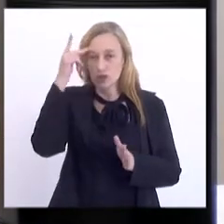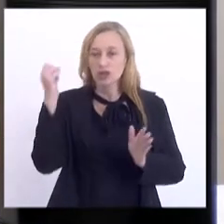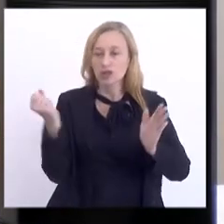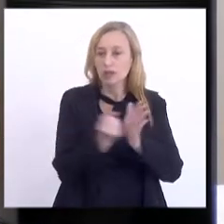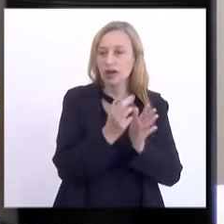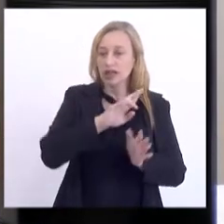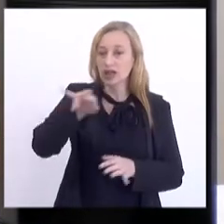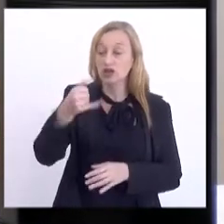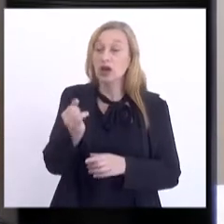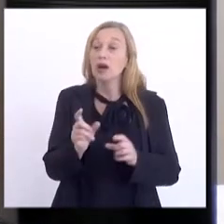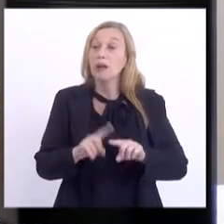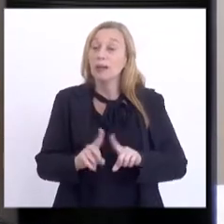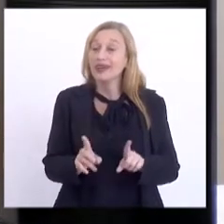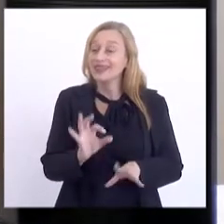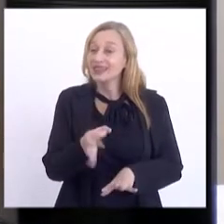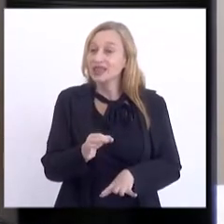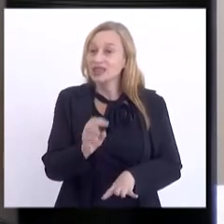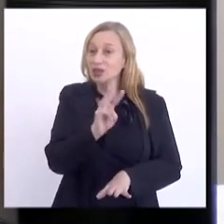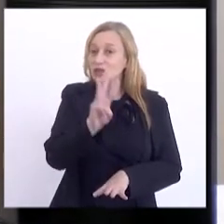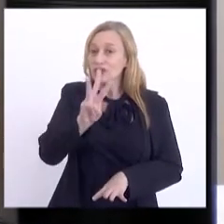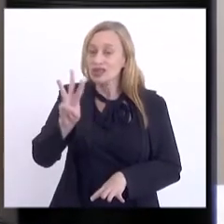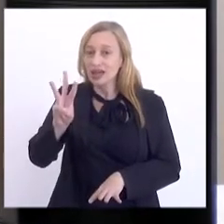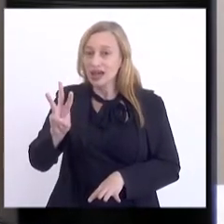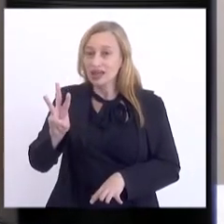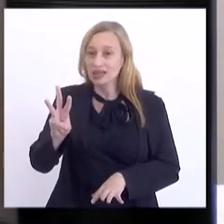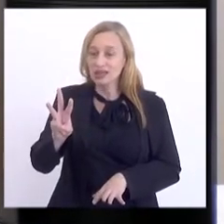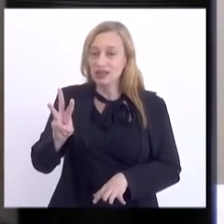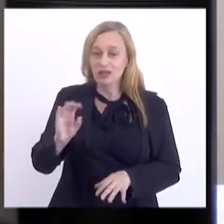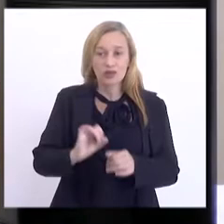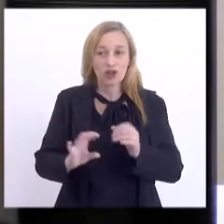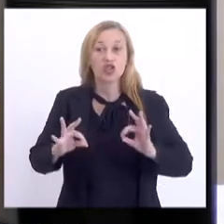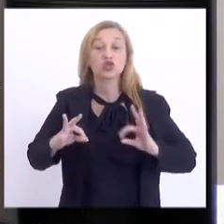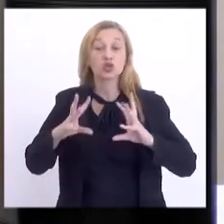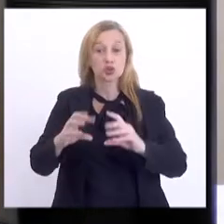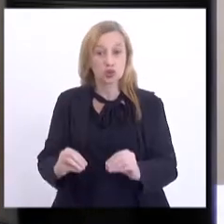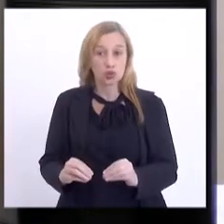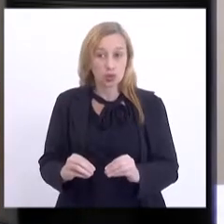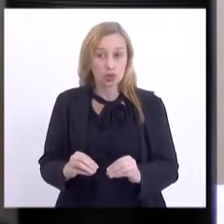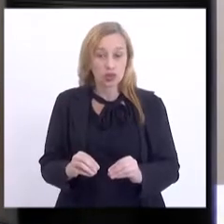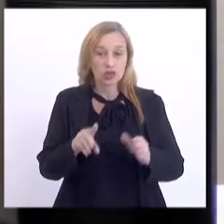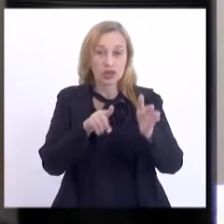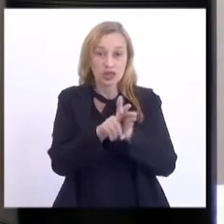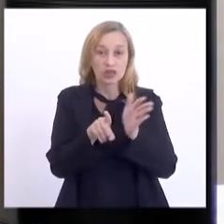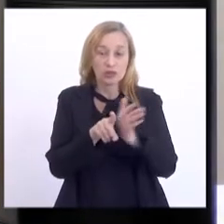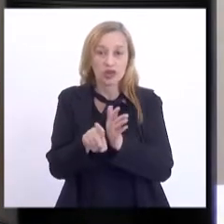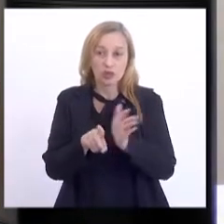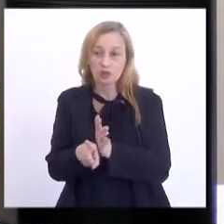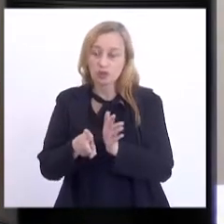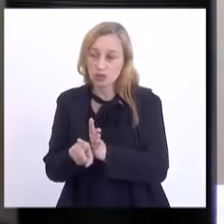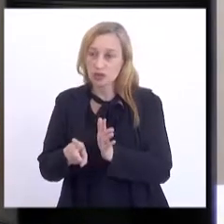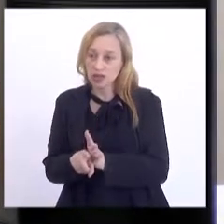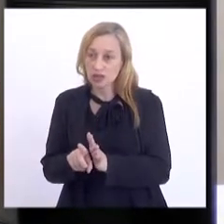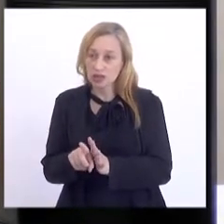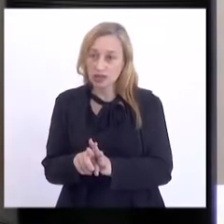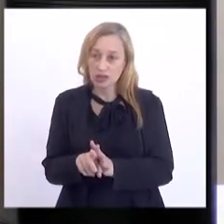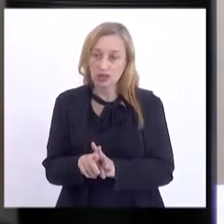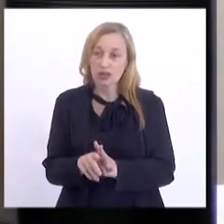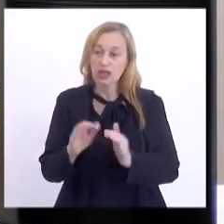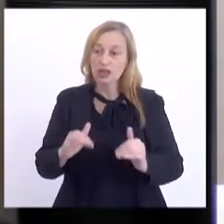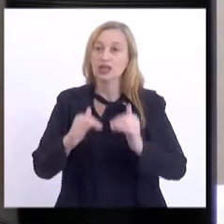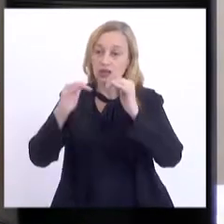mas é evidente que o site não dá conta de todos os questionamentos e perguntas que essa